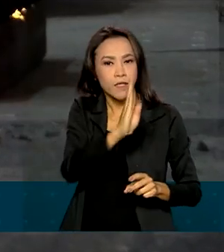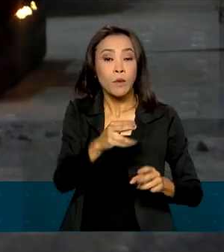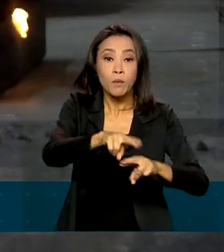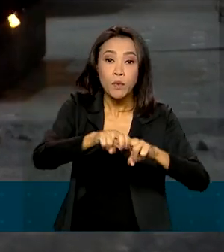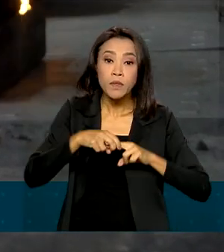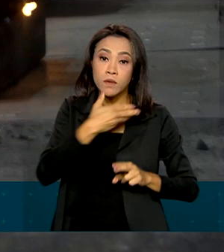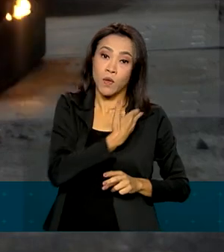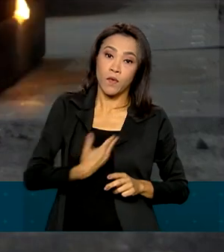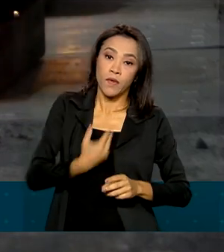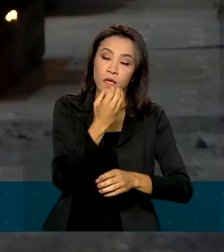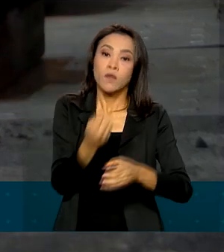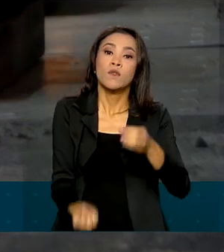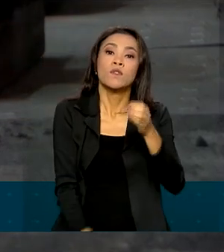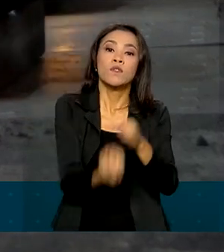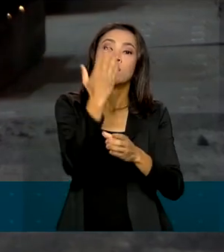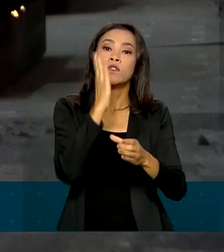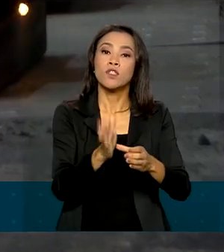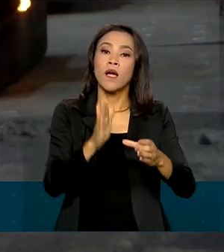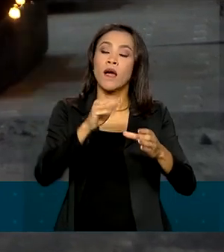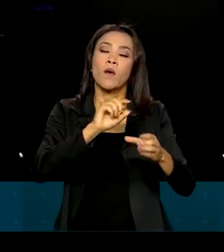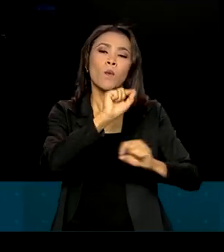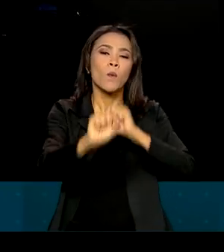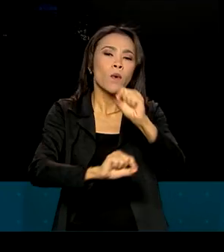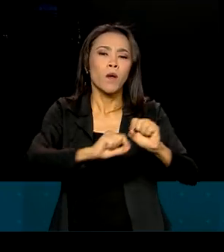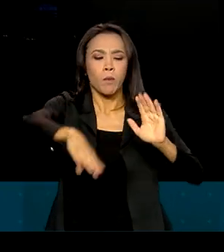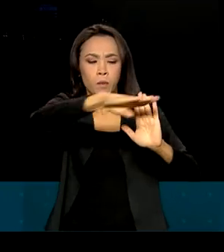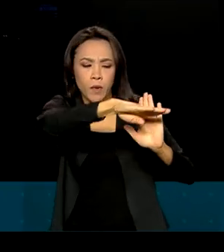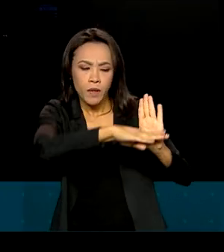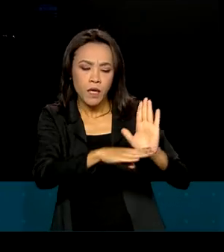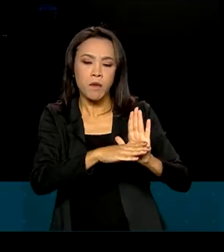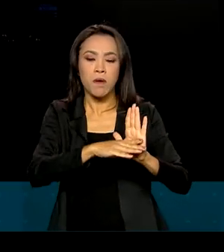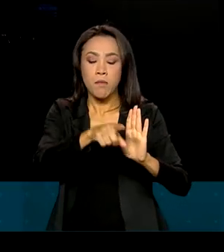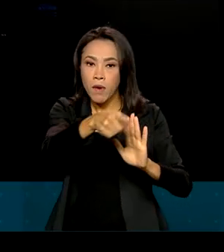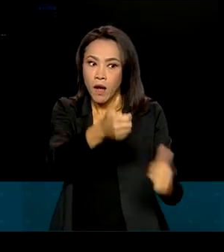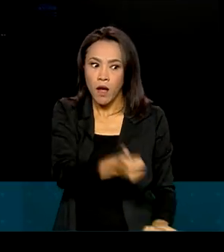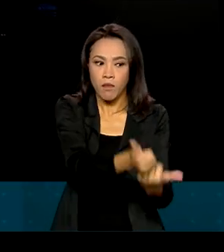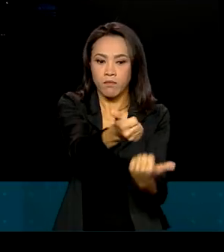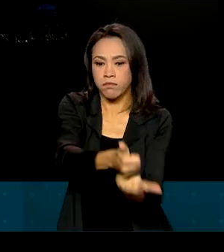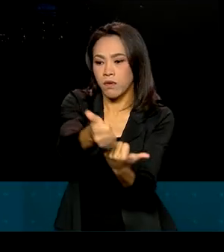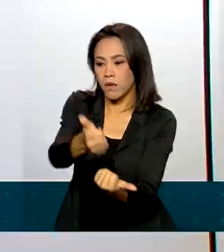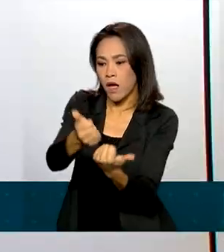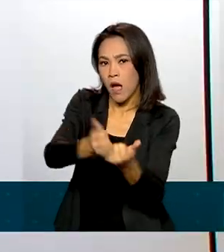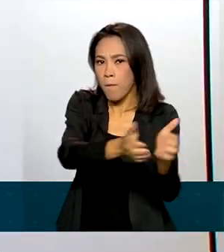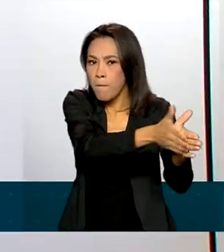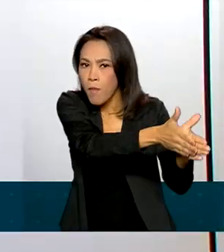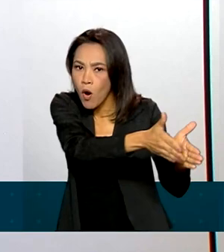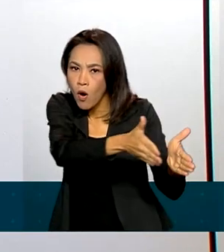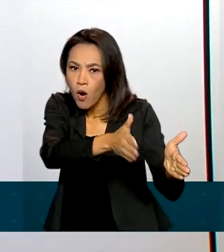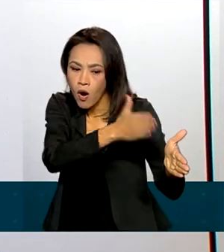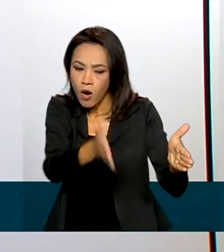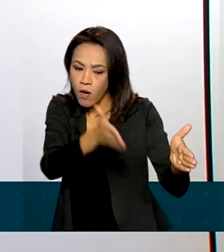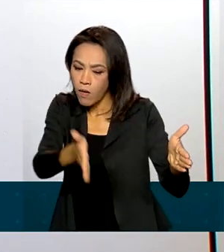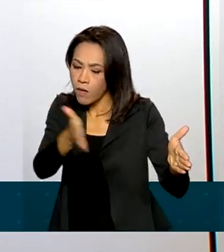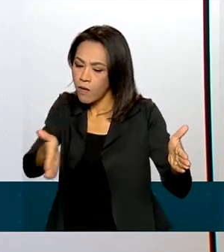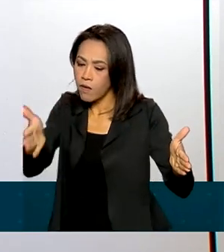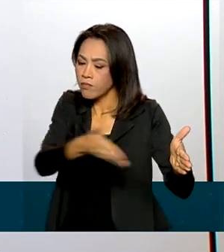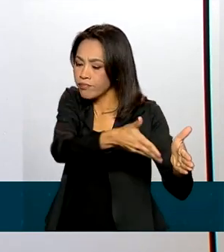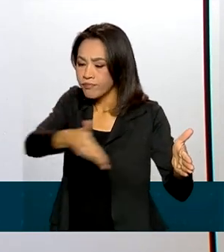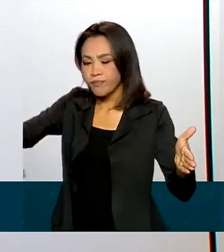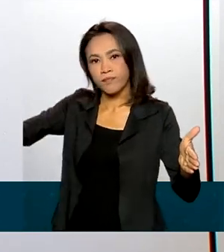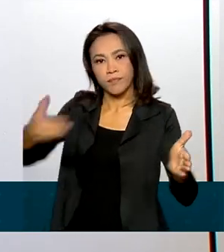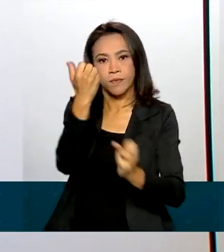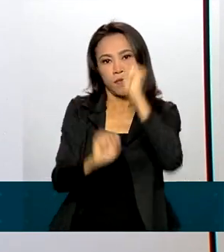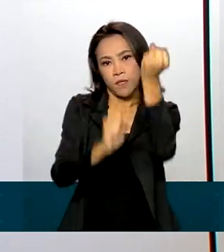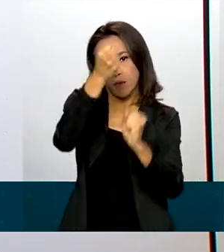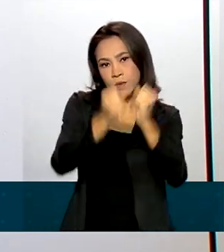que tem como objetivo desenvolver toda a cadeia produtiva do nióbio. Essa é a principal ideia.